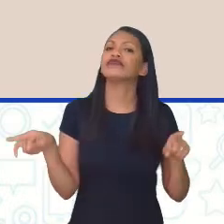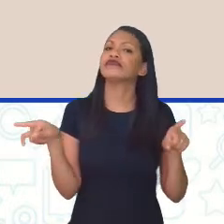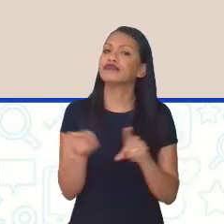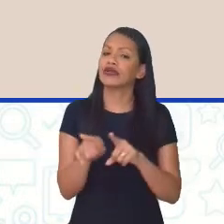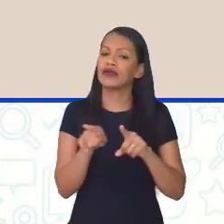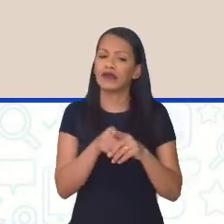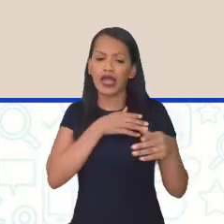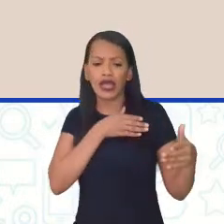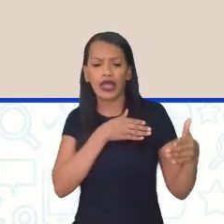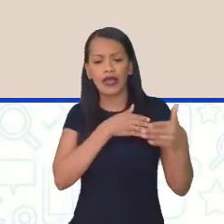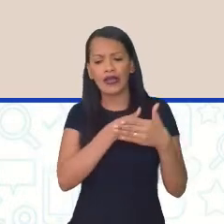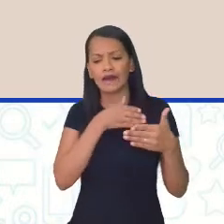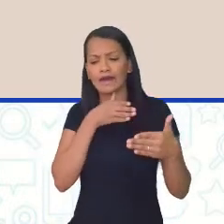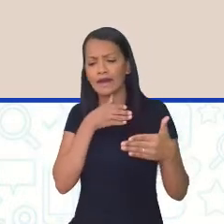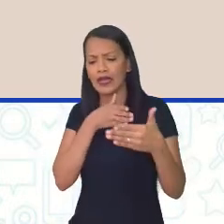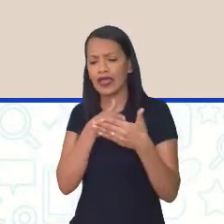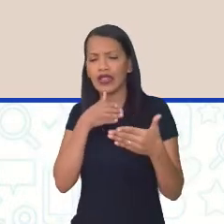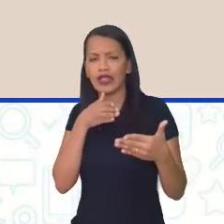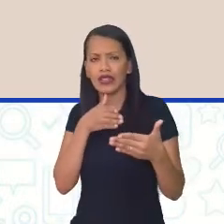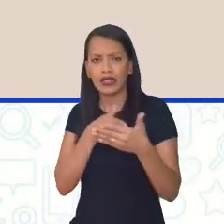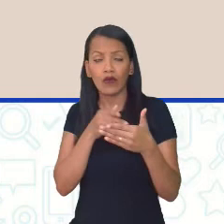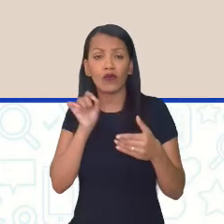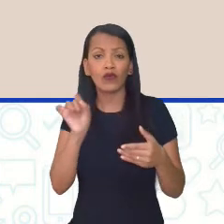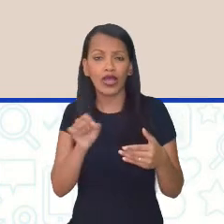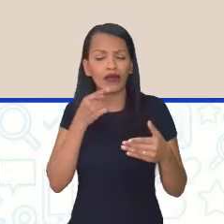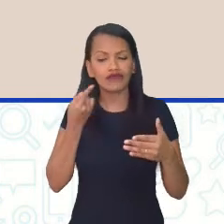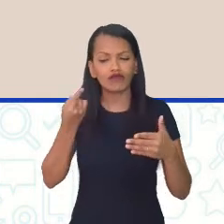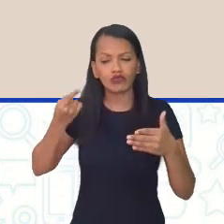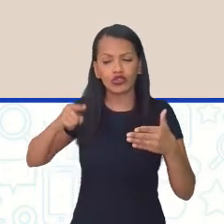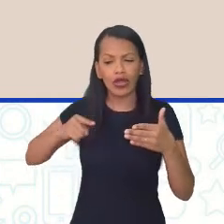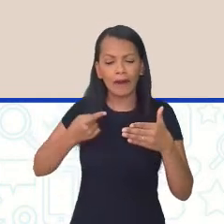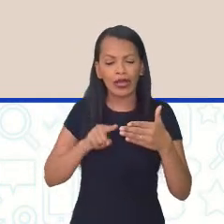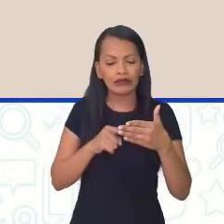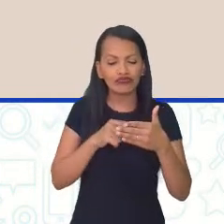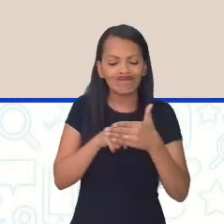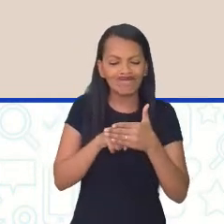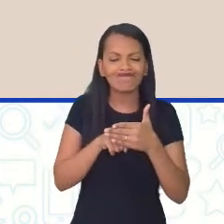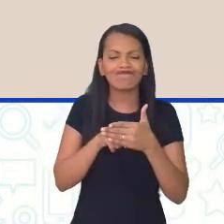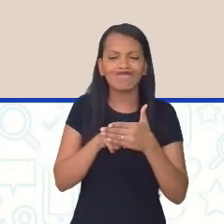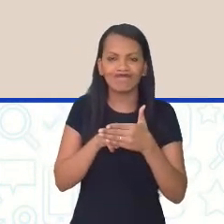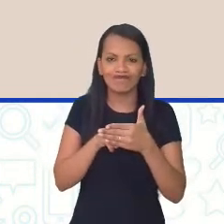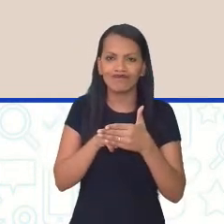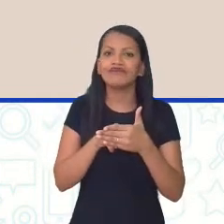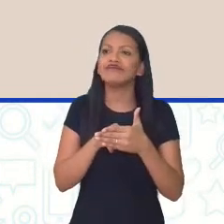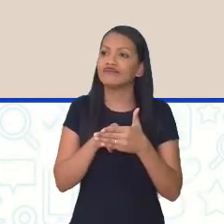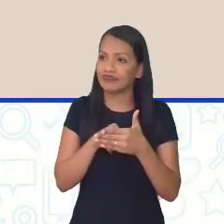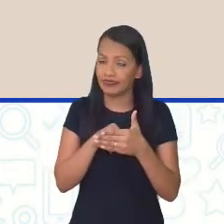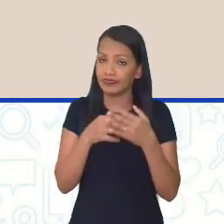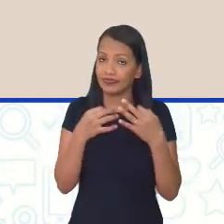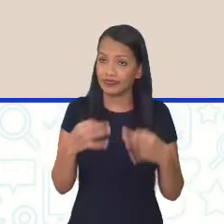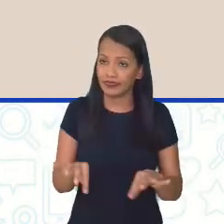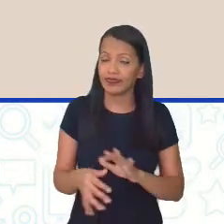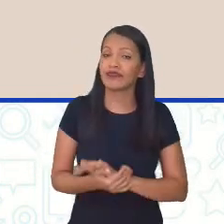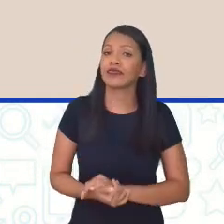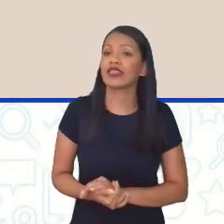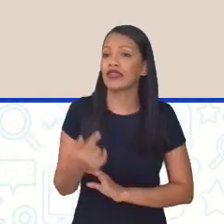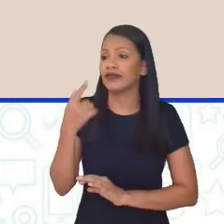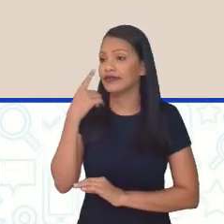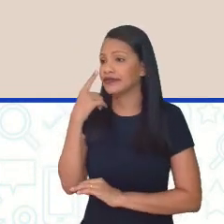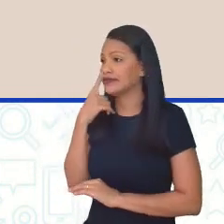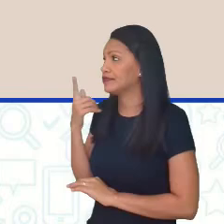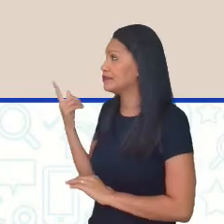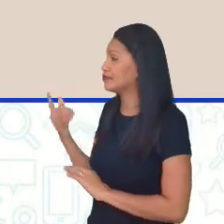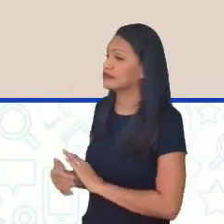impedir a entrada dos espermatozoides no útero da mulher, sendo inserido na vagina antes do sexo. Eu estou aqui